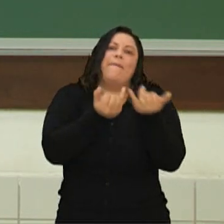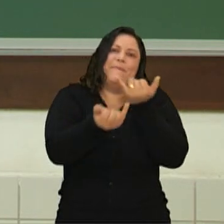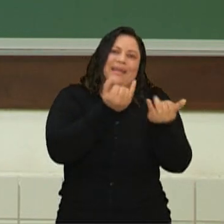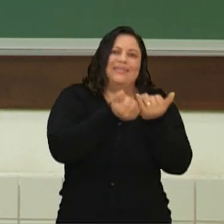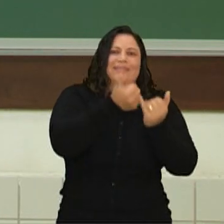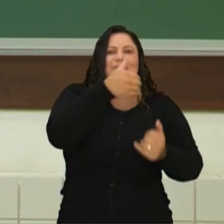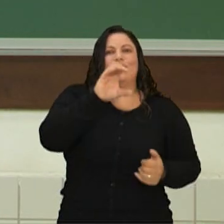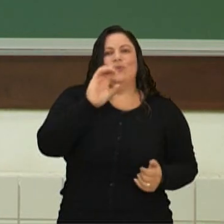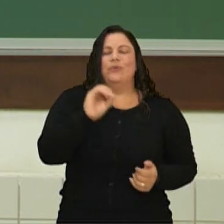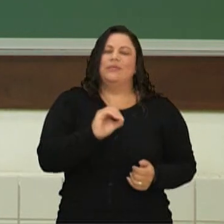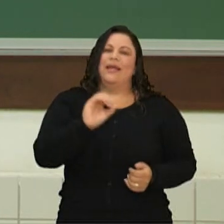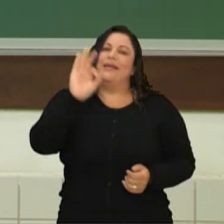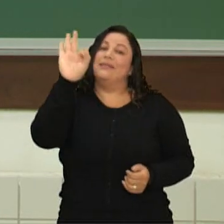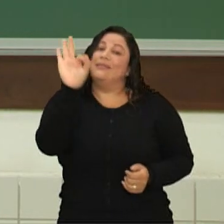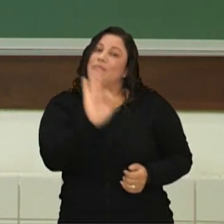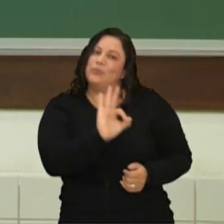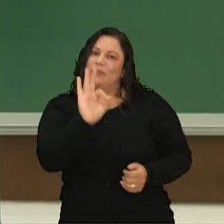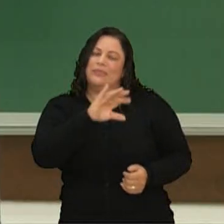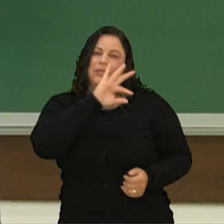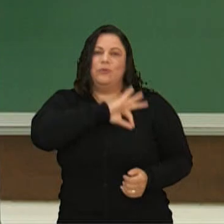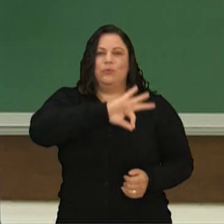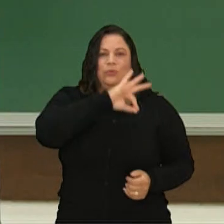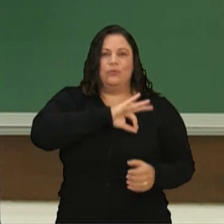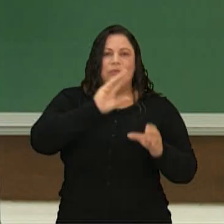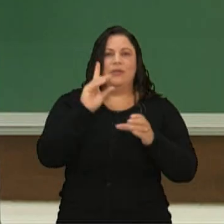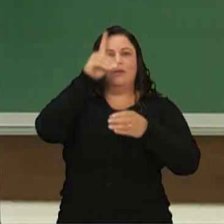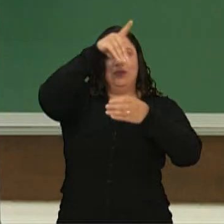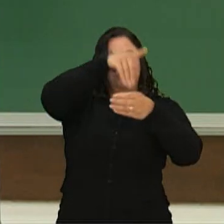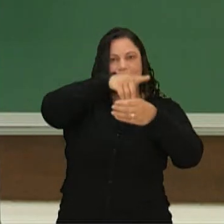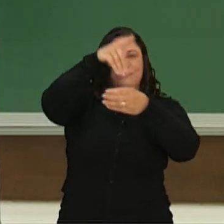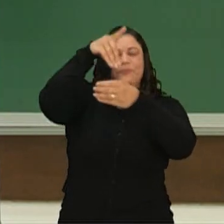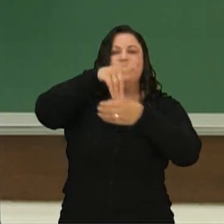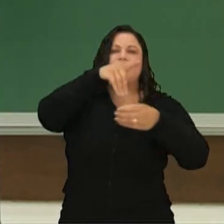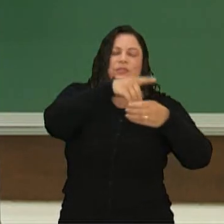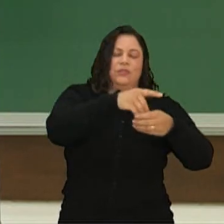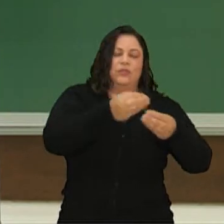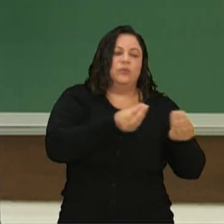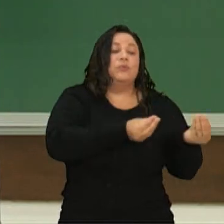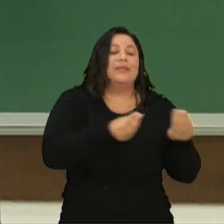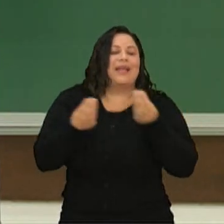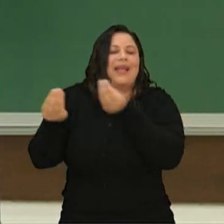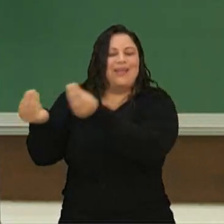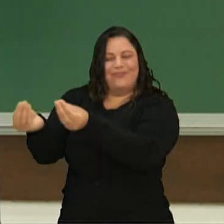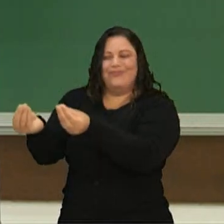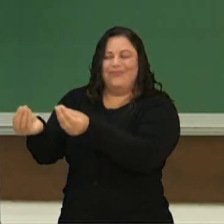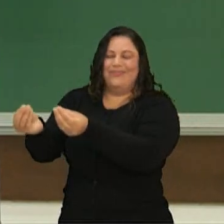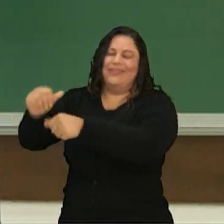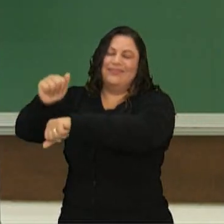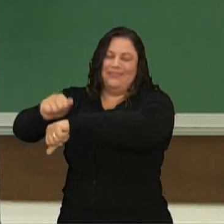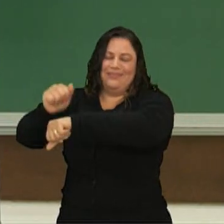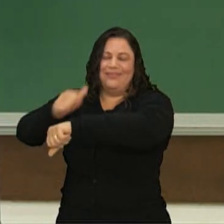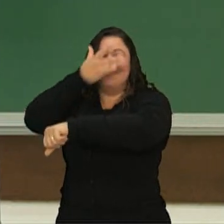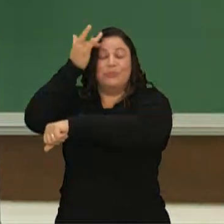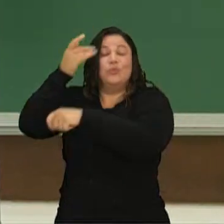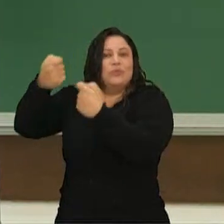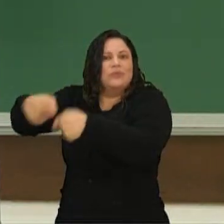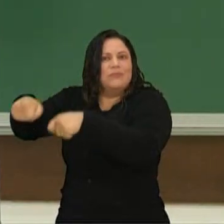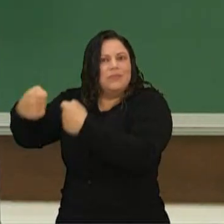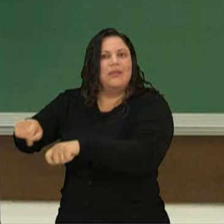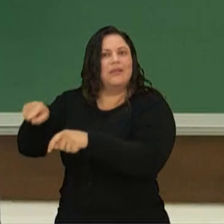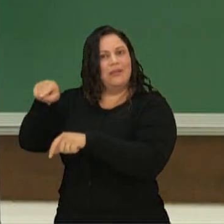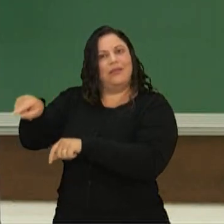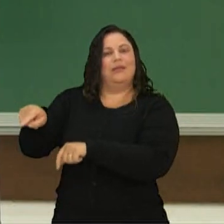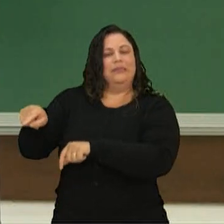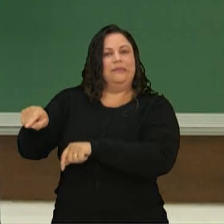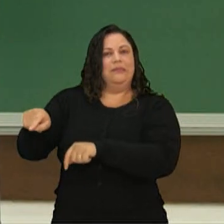você tem que contribuir para a pessoa que tem necessidade e tirar das pessoas que têm mais, né? E ajudar a